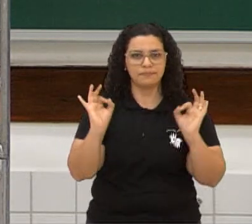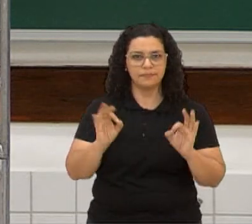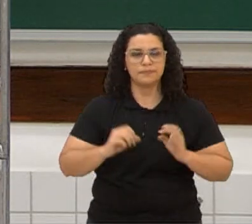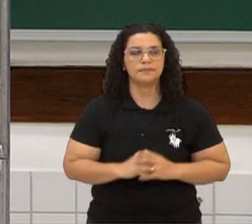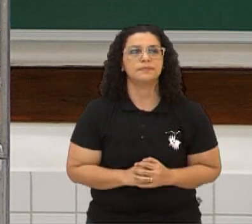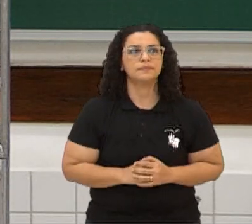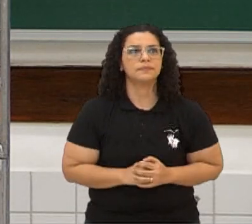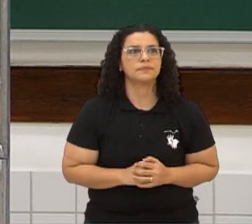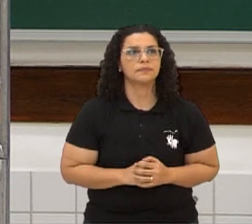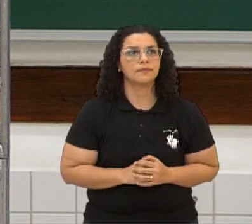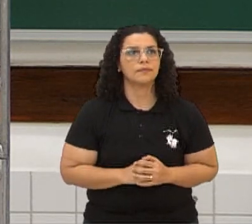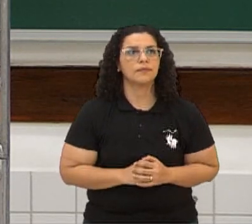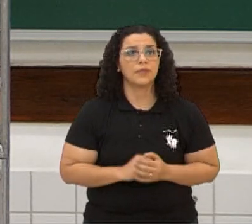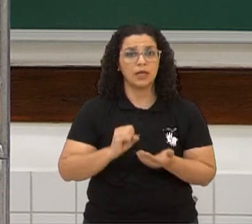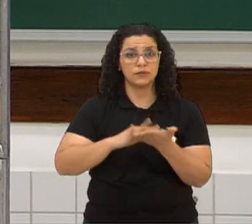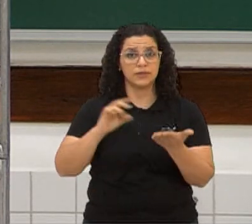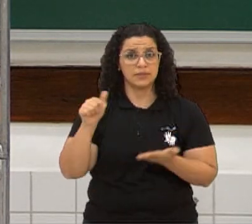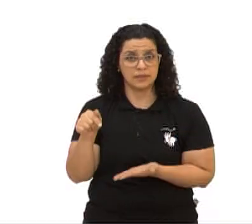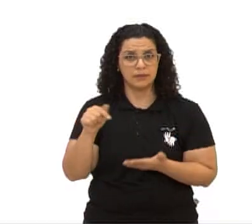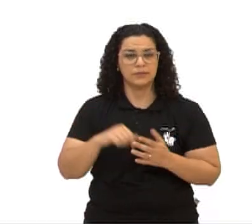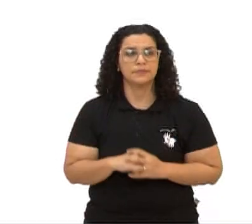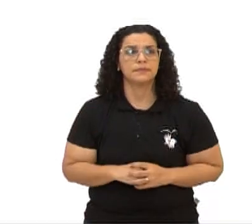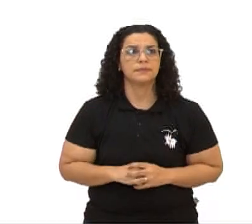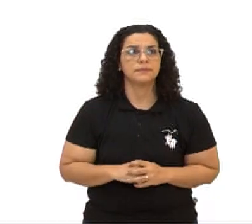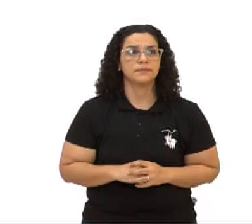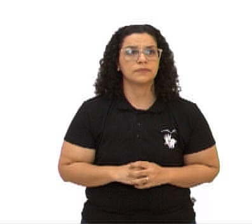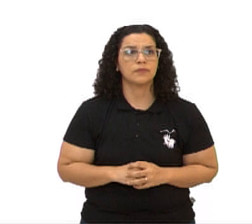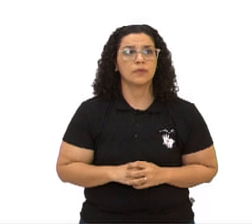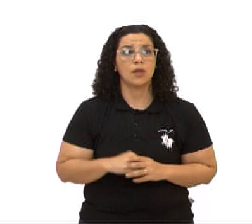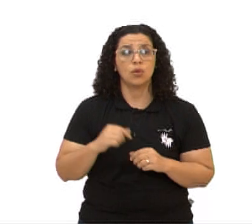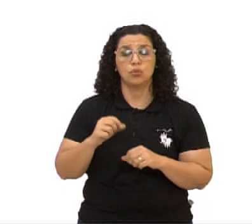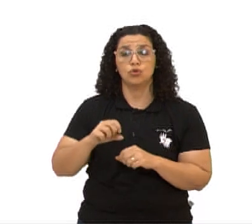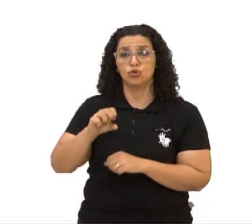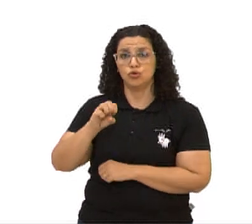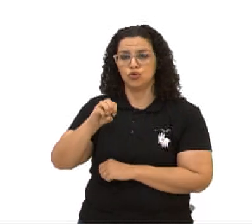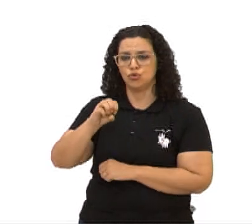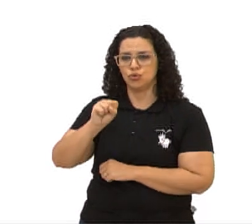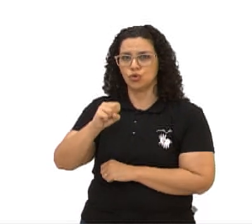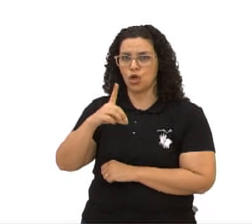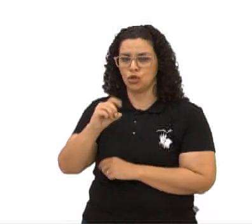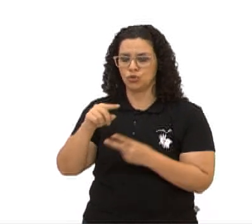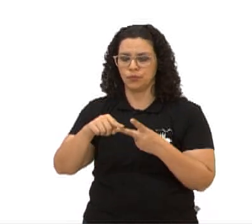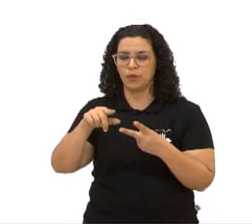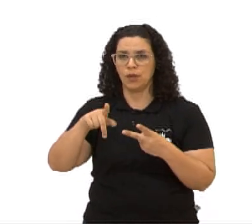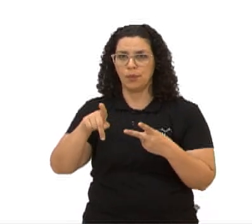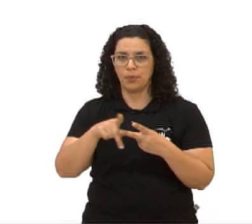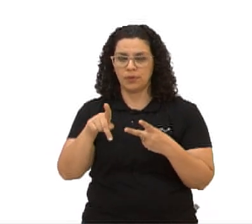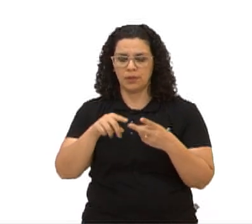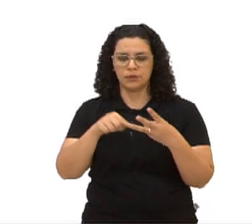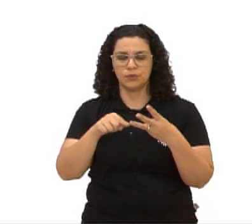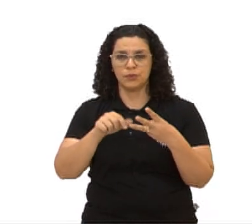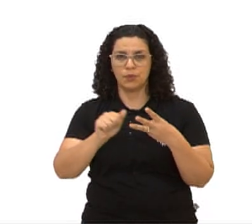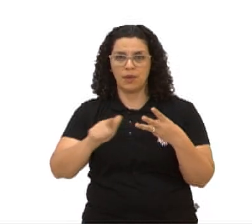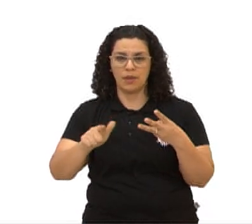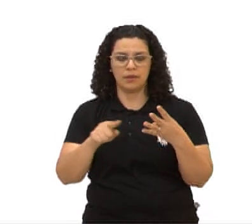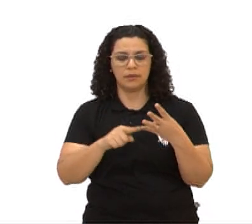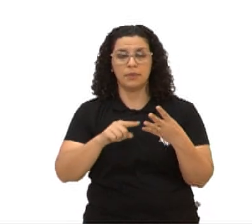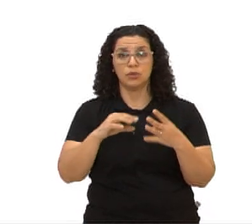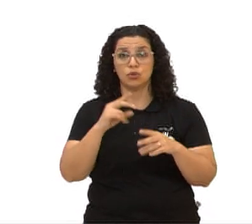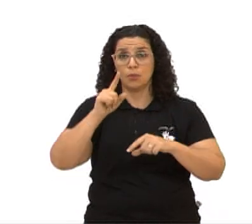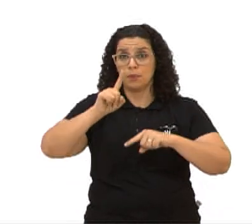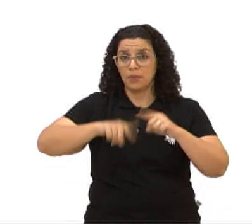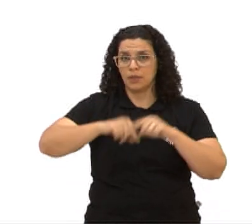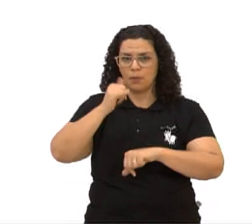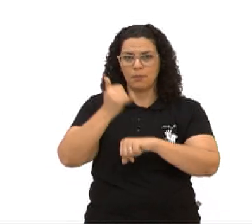certo? Agora, 7. O sódio, o potássio, o magnésio e o alumínio são exemplos de